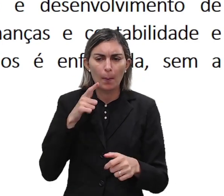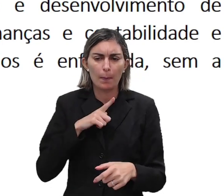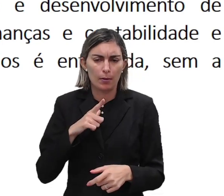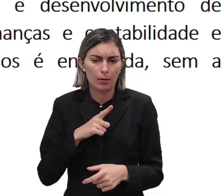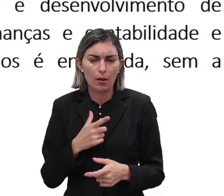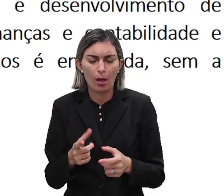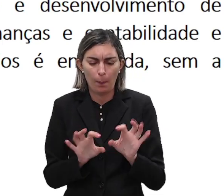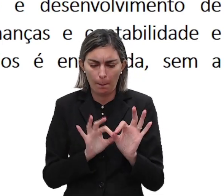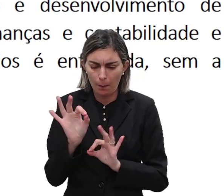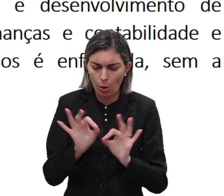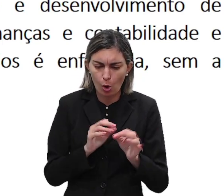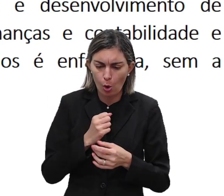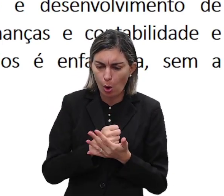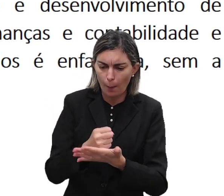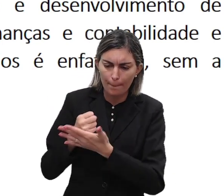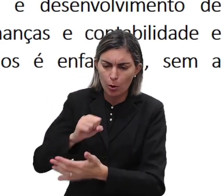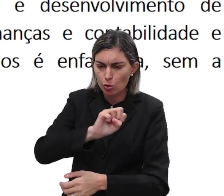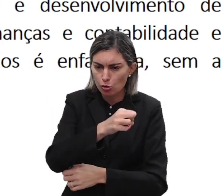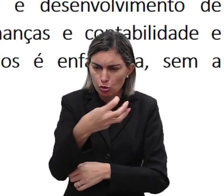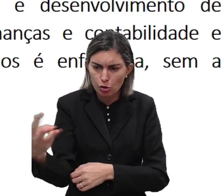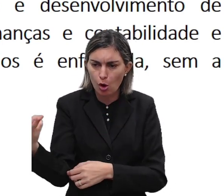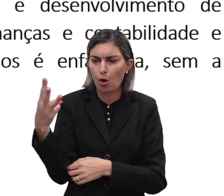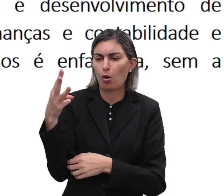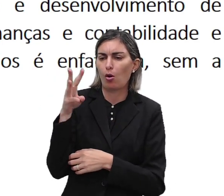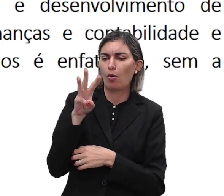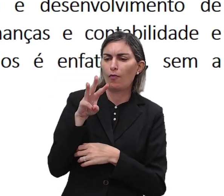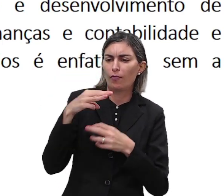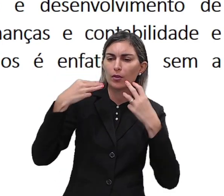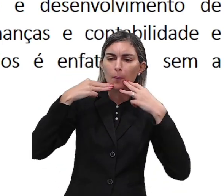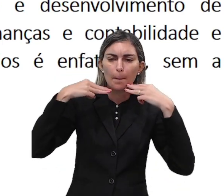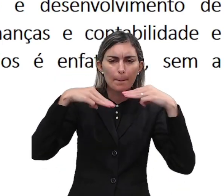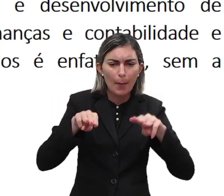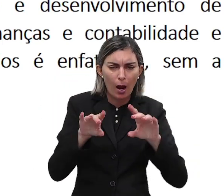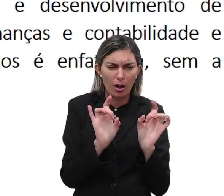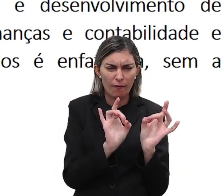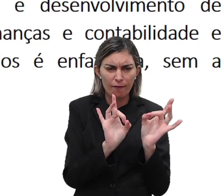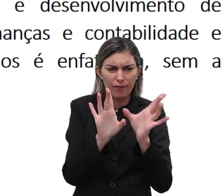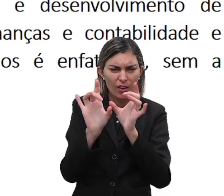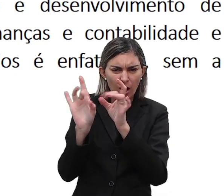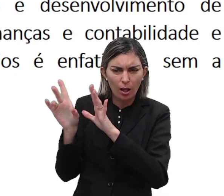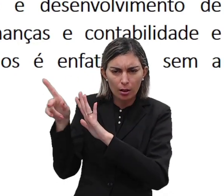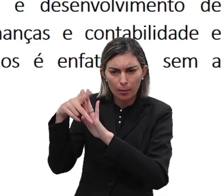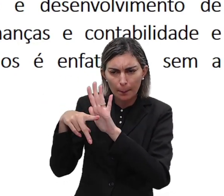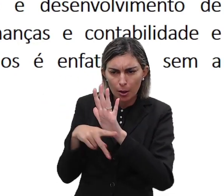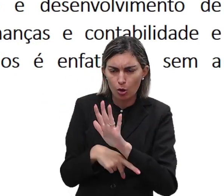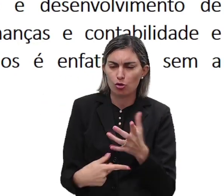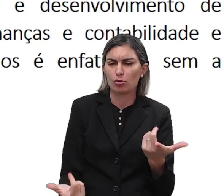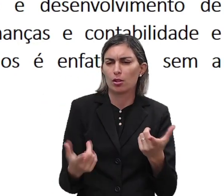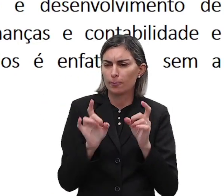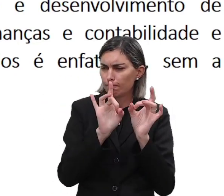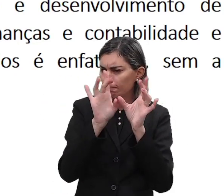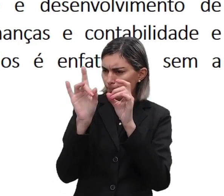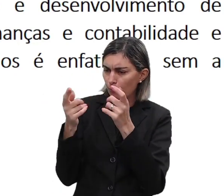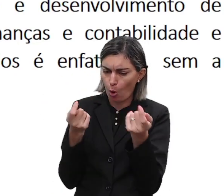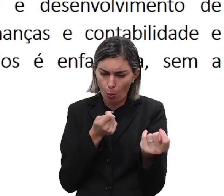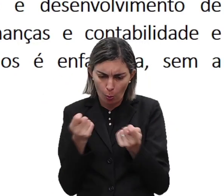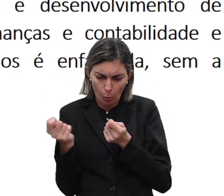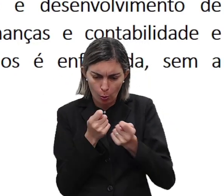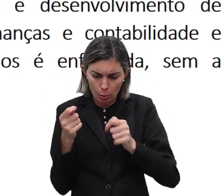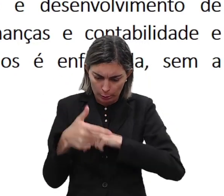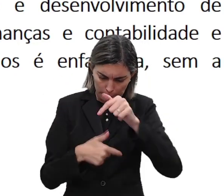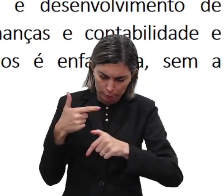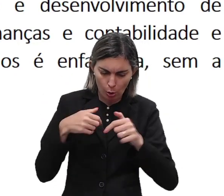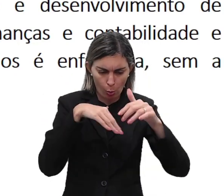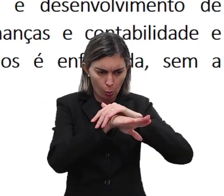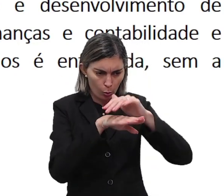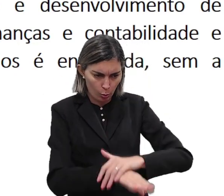em módulos com apoio de softwares como marketing, vendas, serviço de campo, projeto, desenvolvimento de produtos, controle de produção e